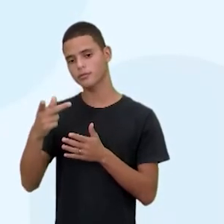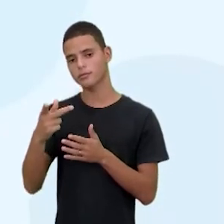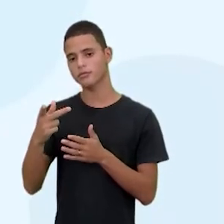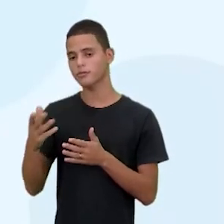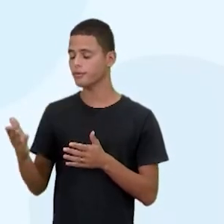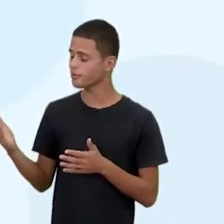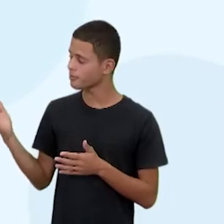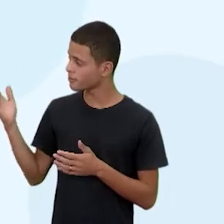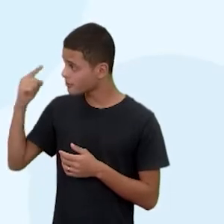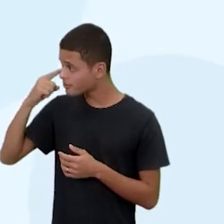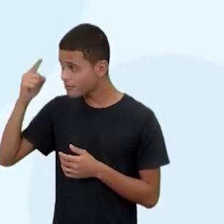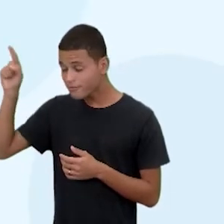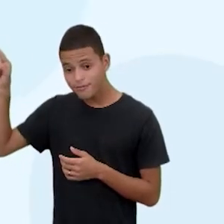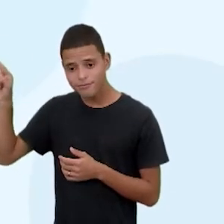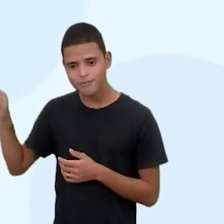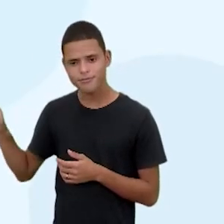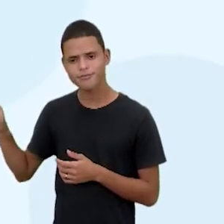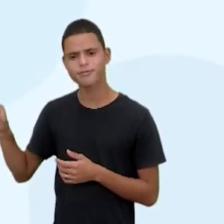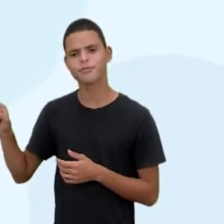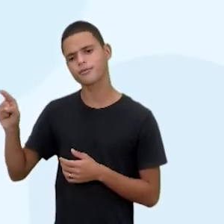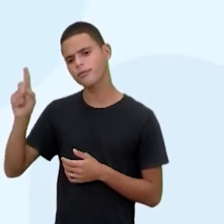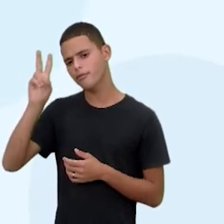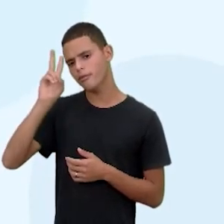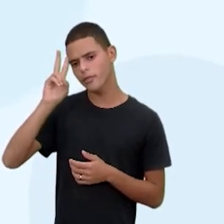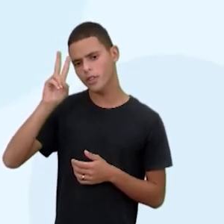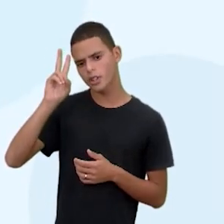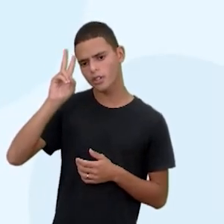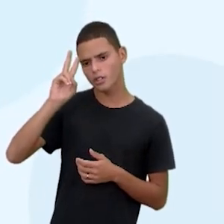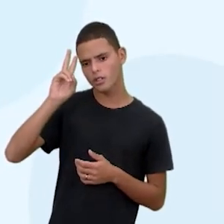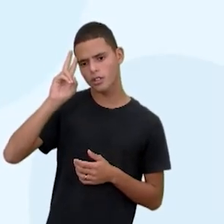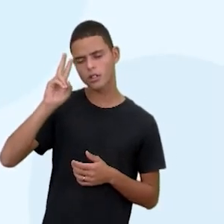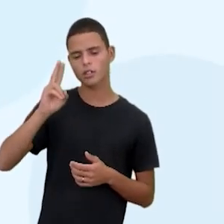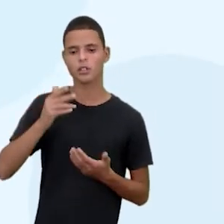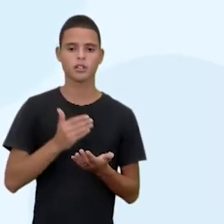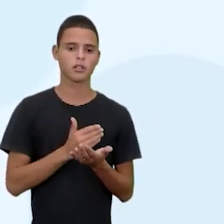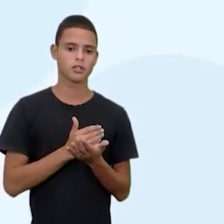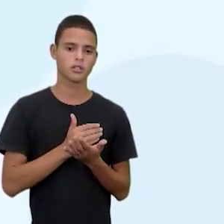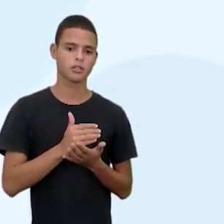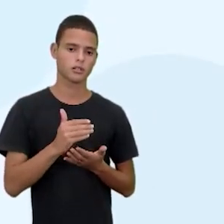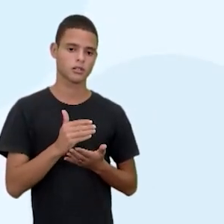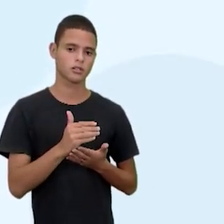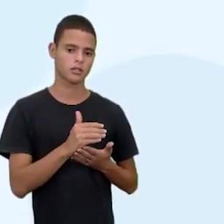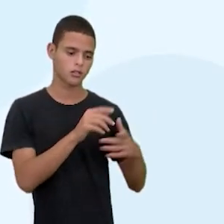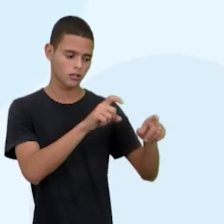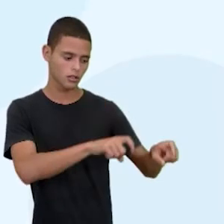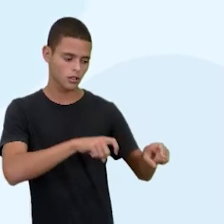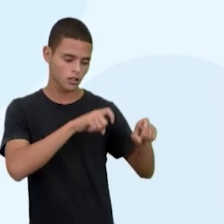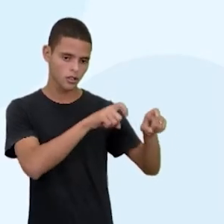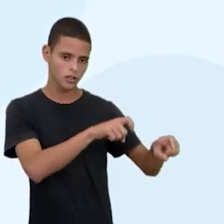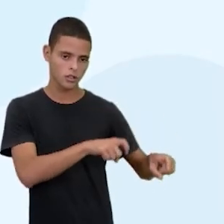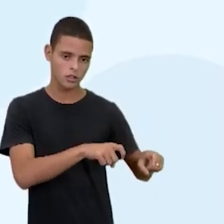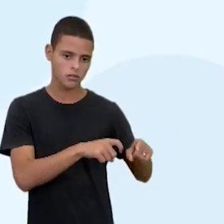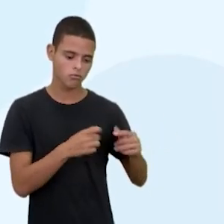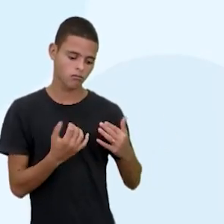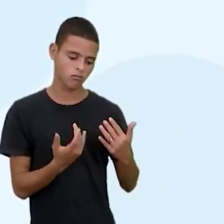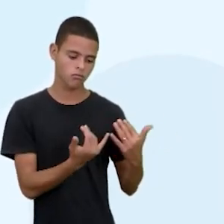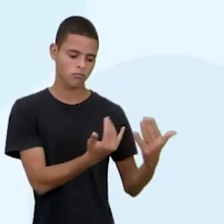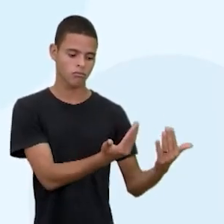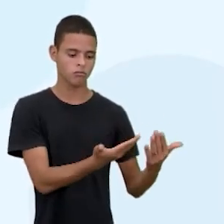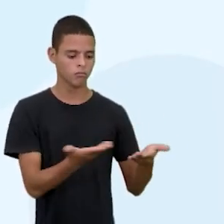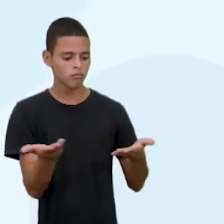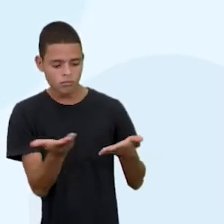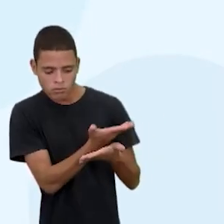guerreiro. Perfeito, né? E aí, não só isso, né? Também da questão da preparação e da iniciação, né? Desse jovem do gênero, às